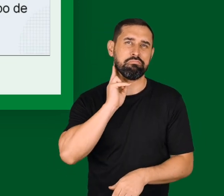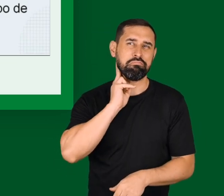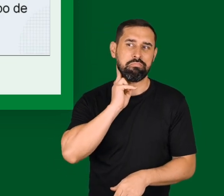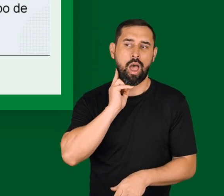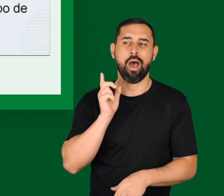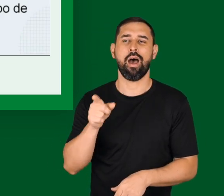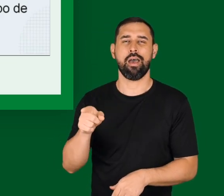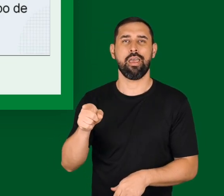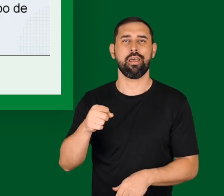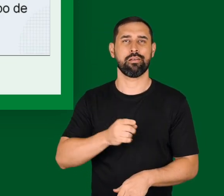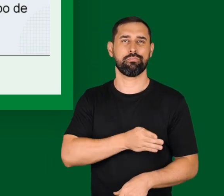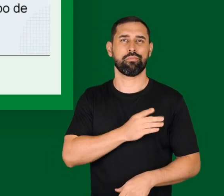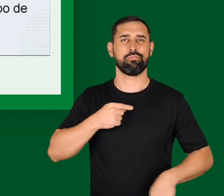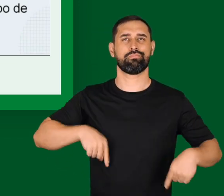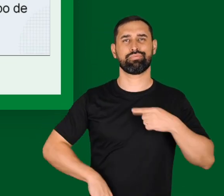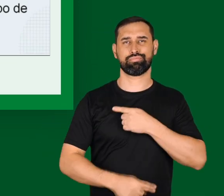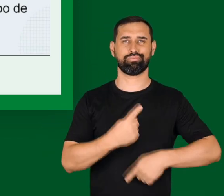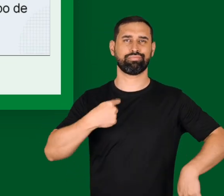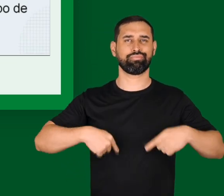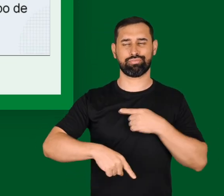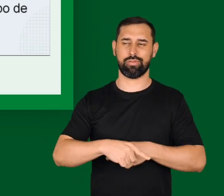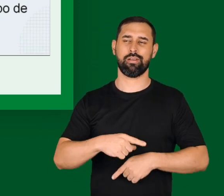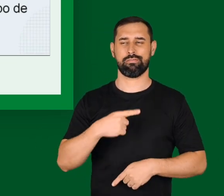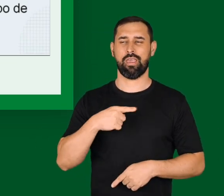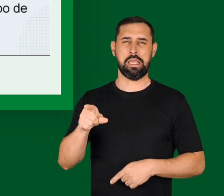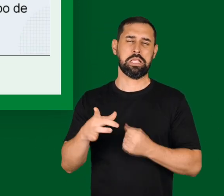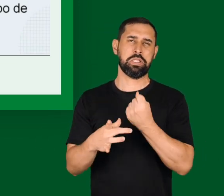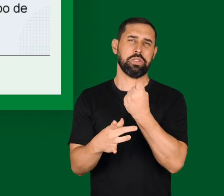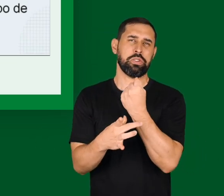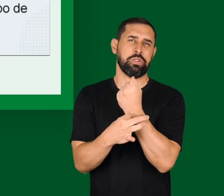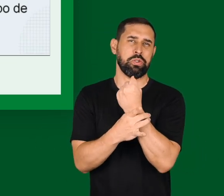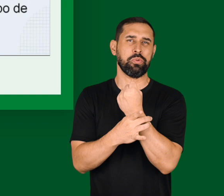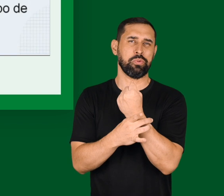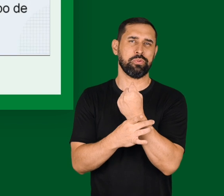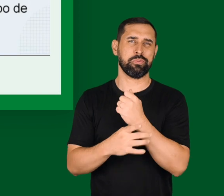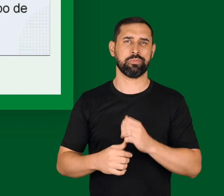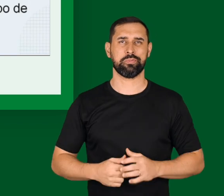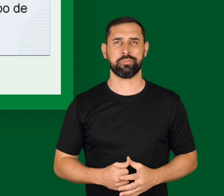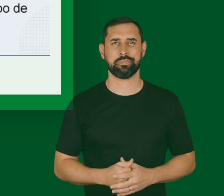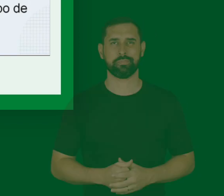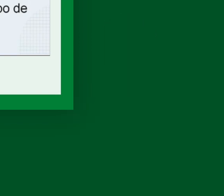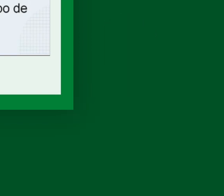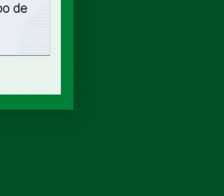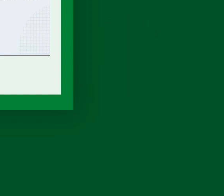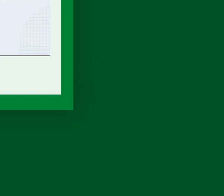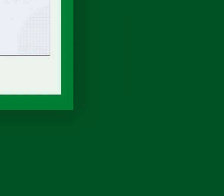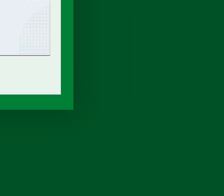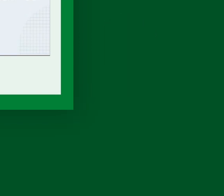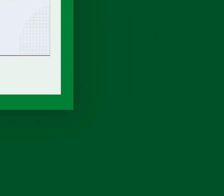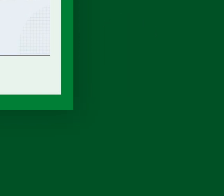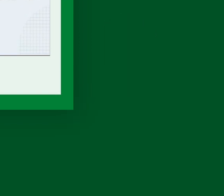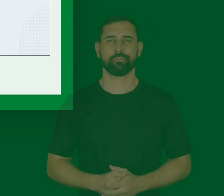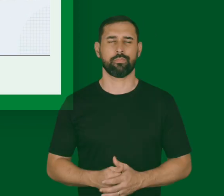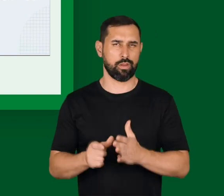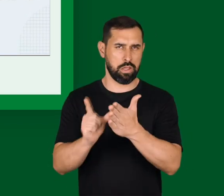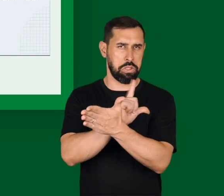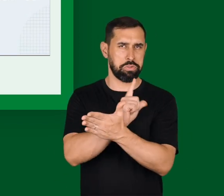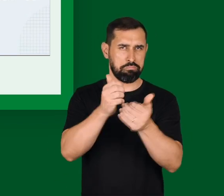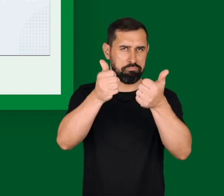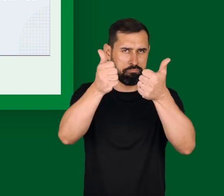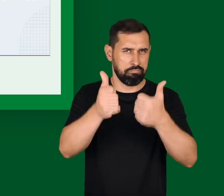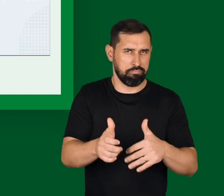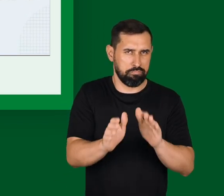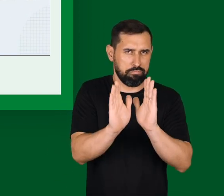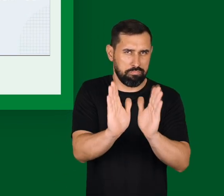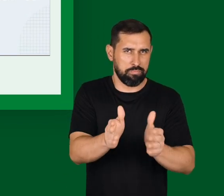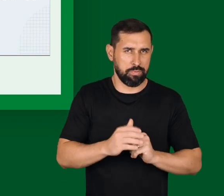garantia de uma circulação boa e segura para aquela criança que está sendo atendida. Então,